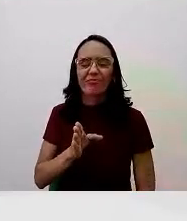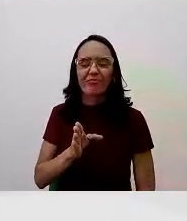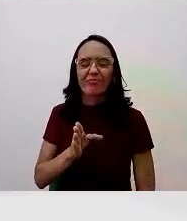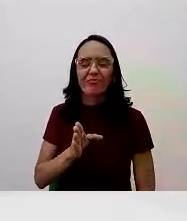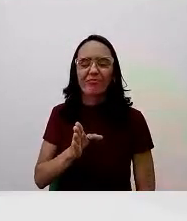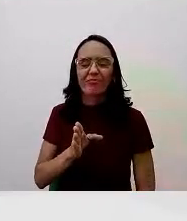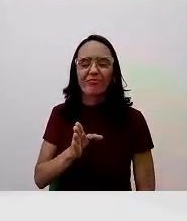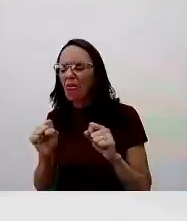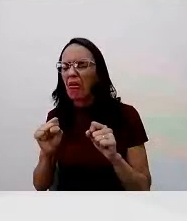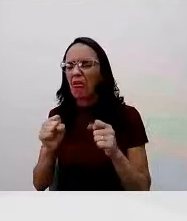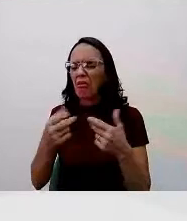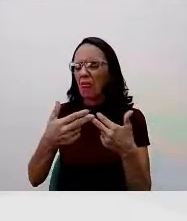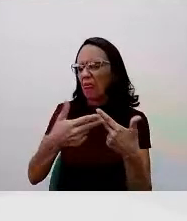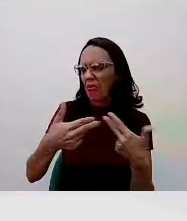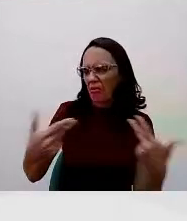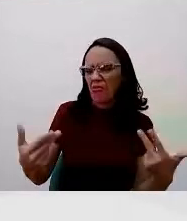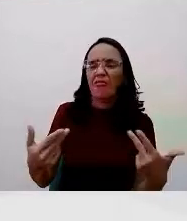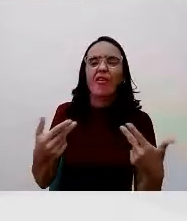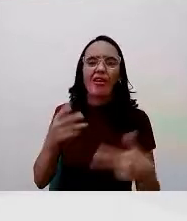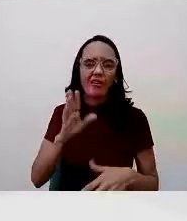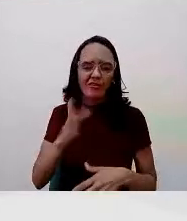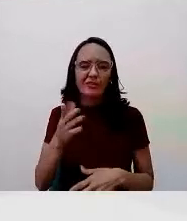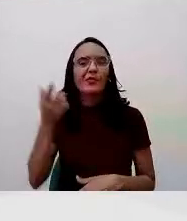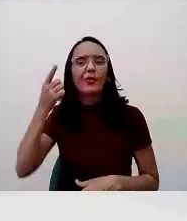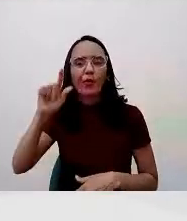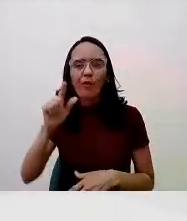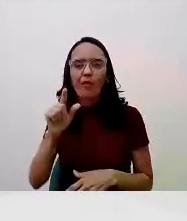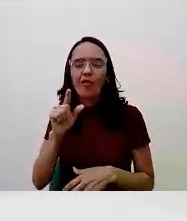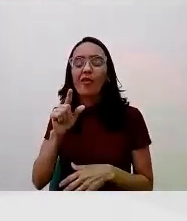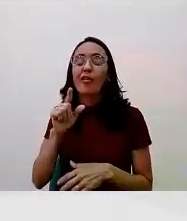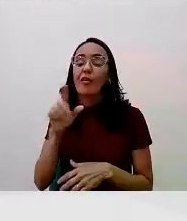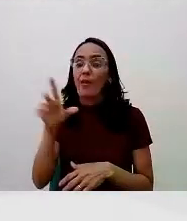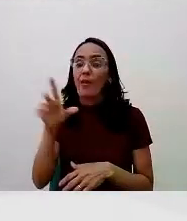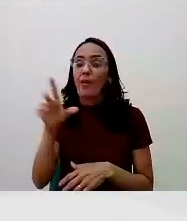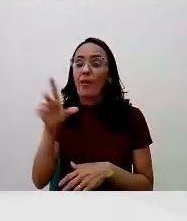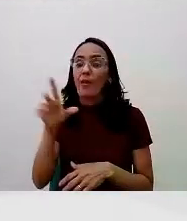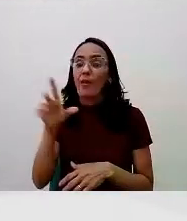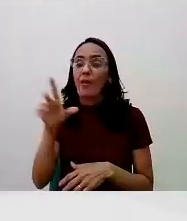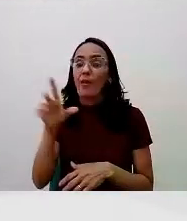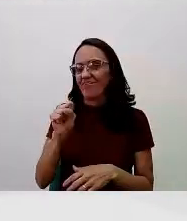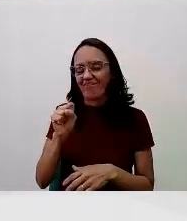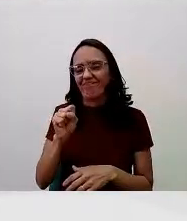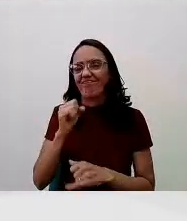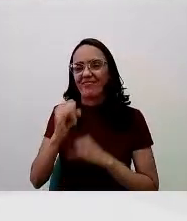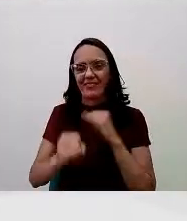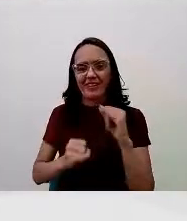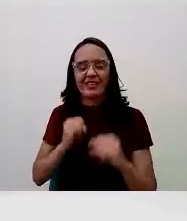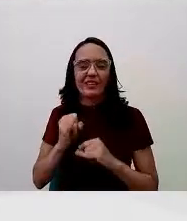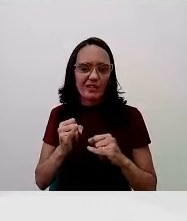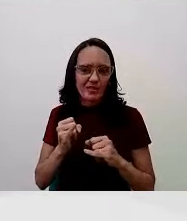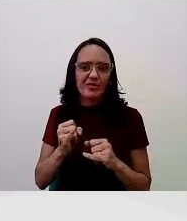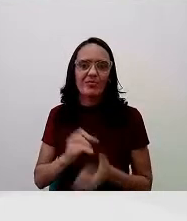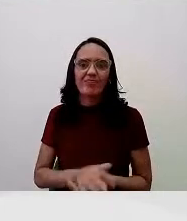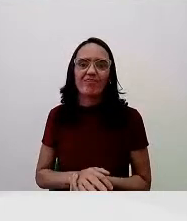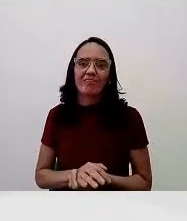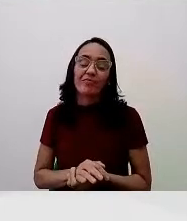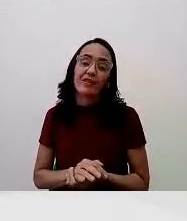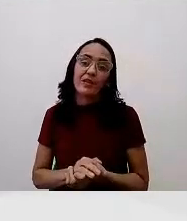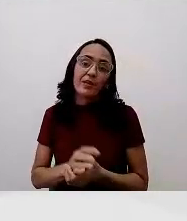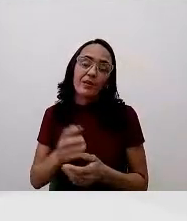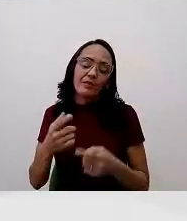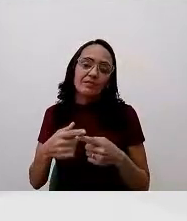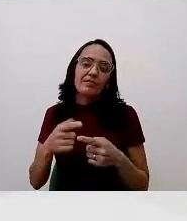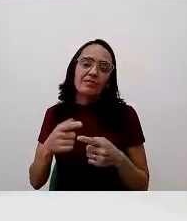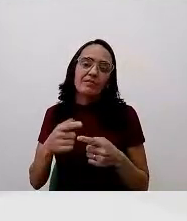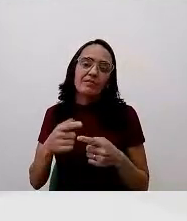possível você rapidamente, né, conseguir fazer algo, né, no seu computador usando código já pronto,